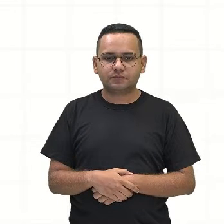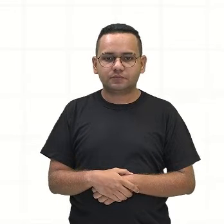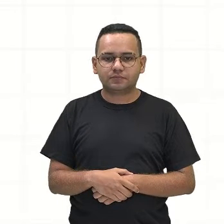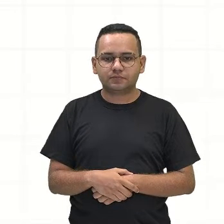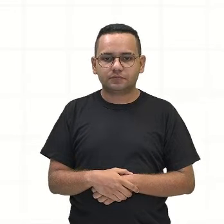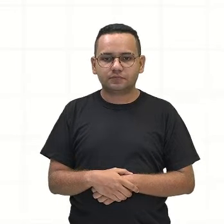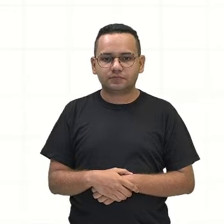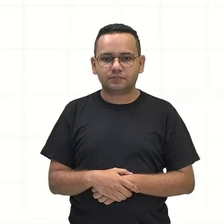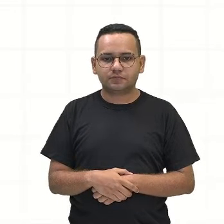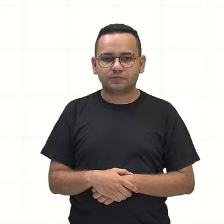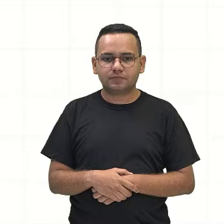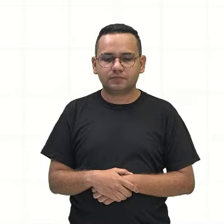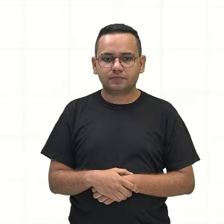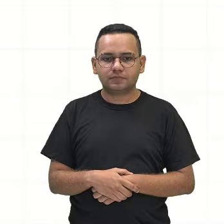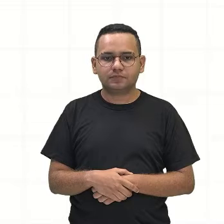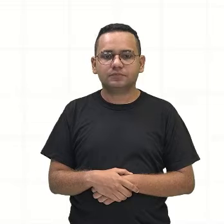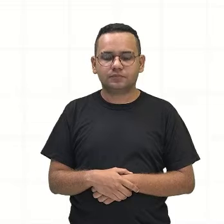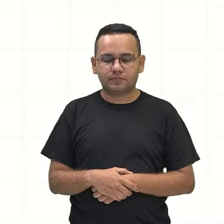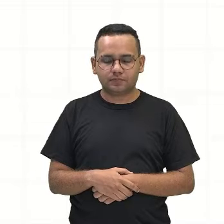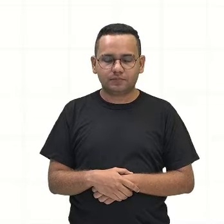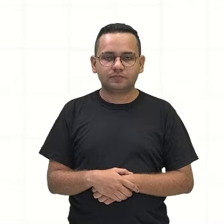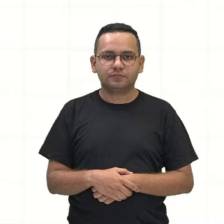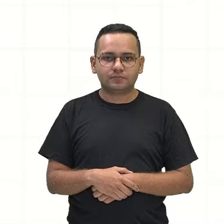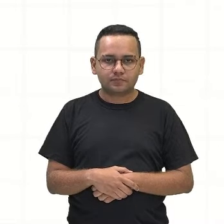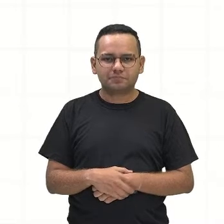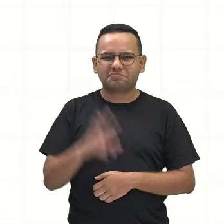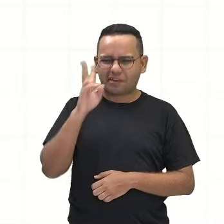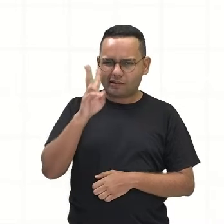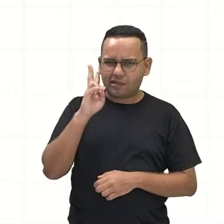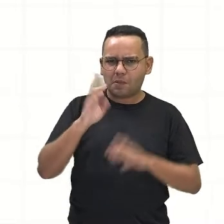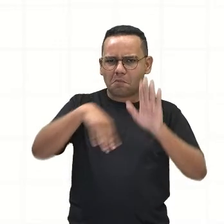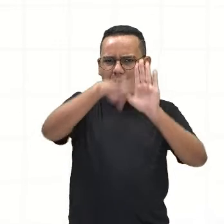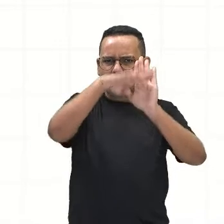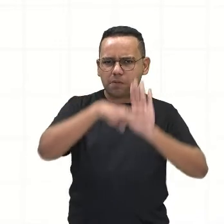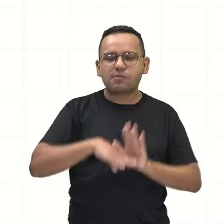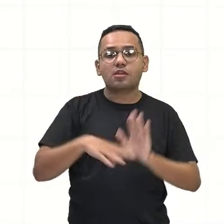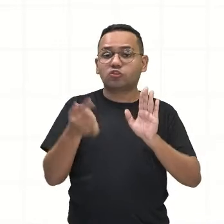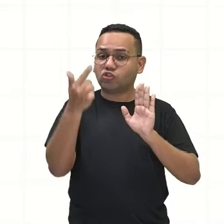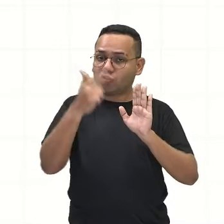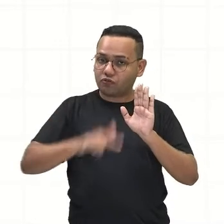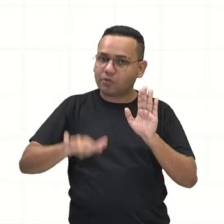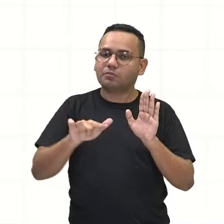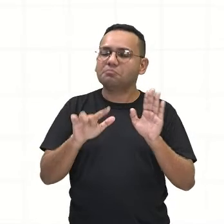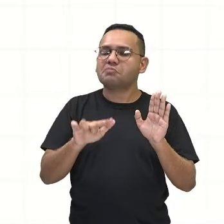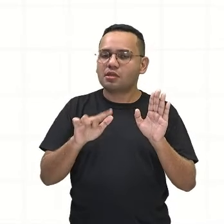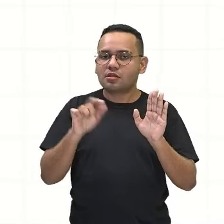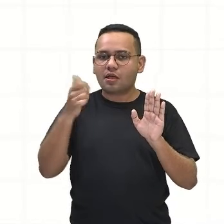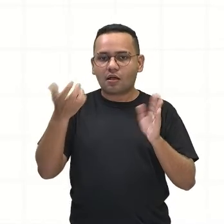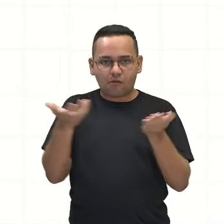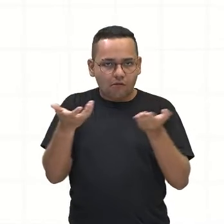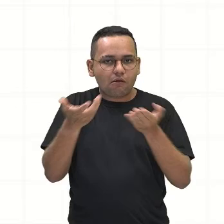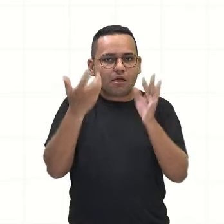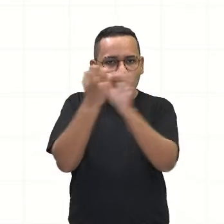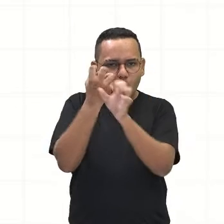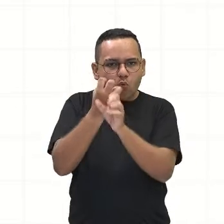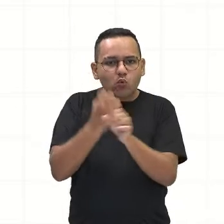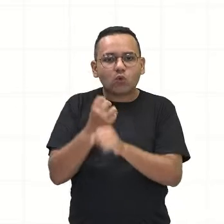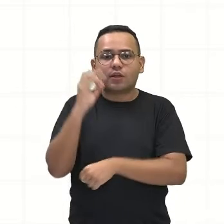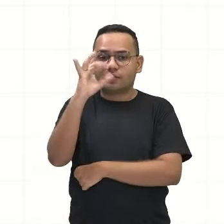anterior e calcular as frequências relativas de cada um.